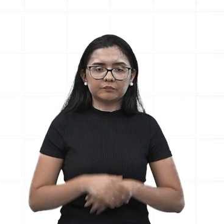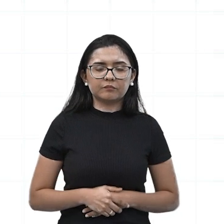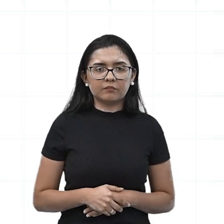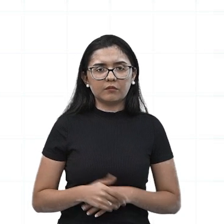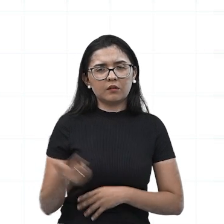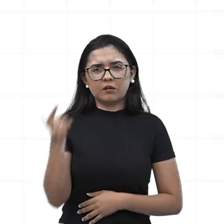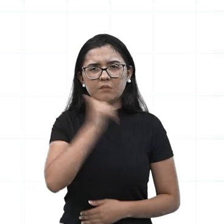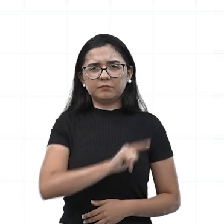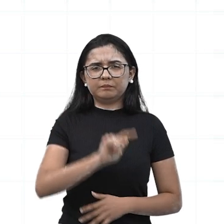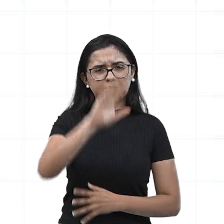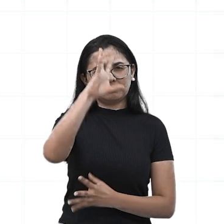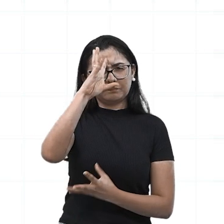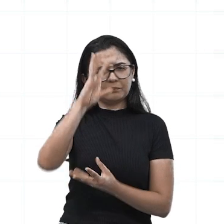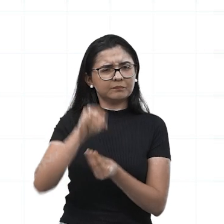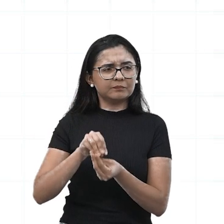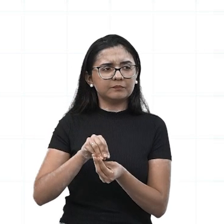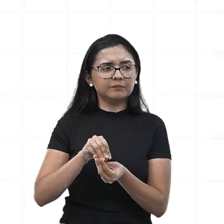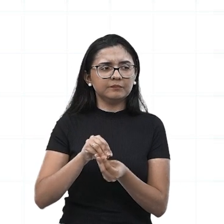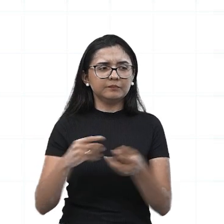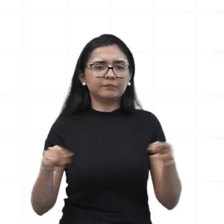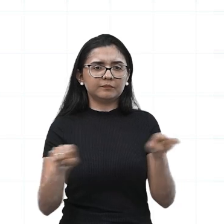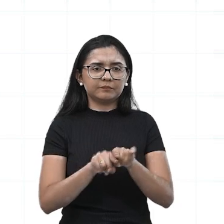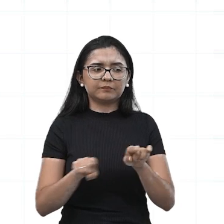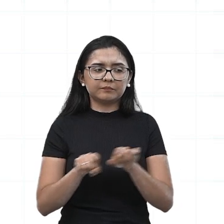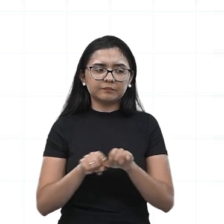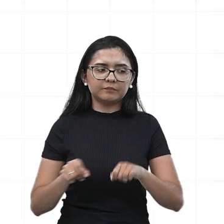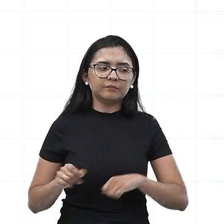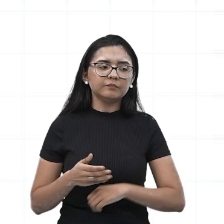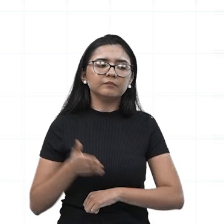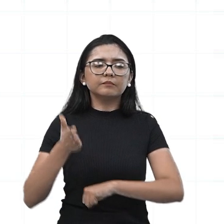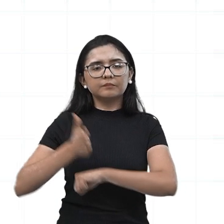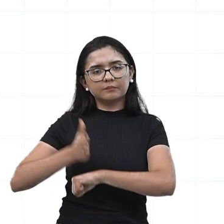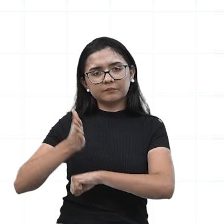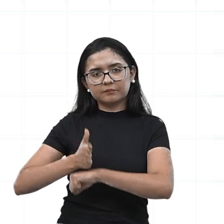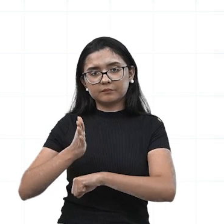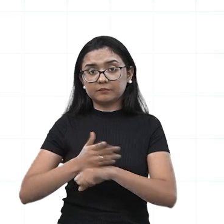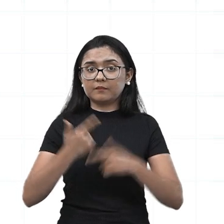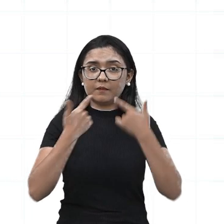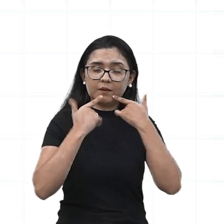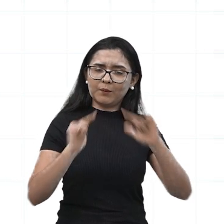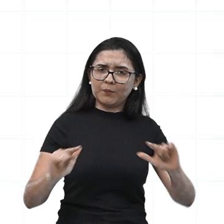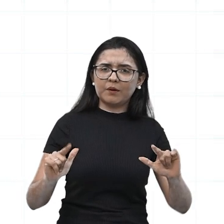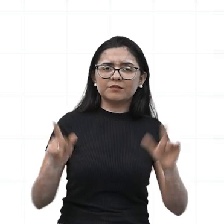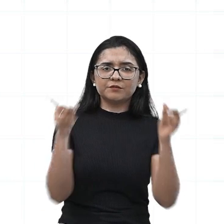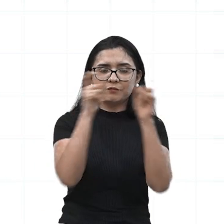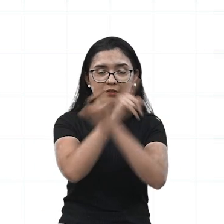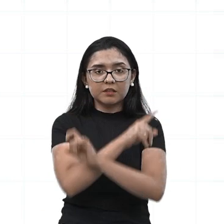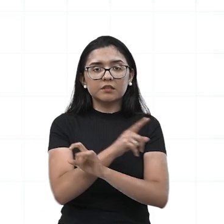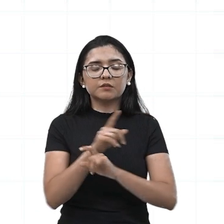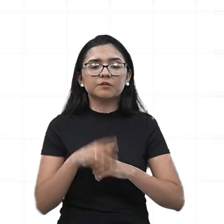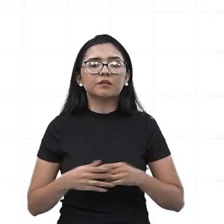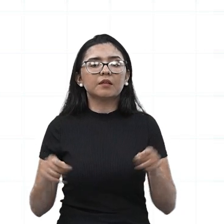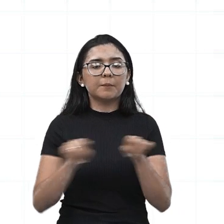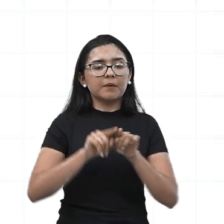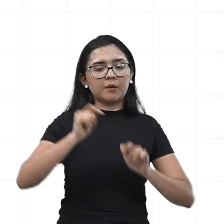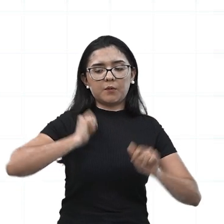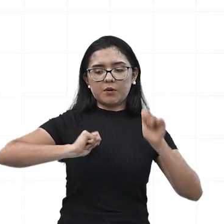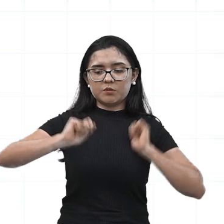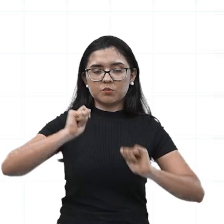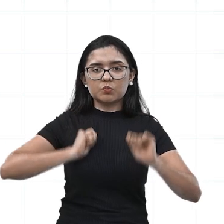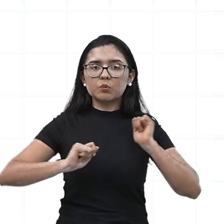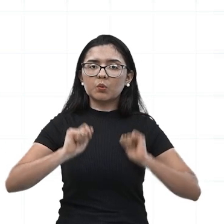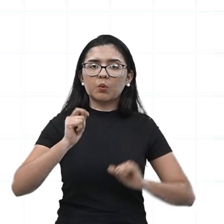consegue compreender, que às vezes as linguagens são absurdas, os atores